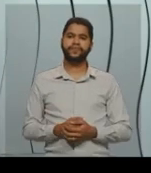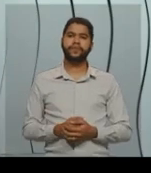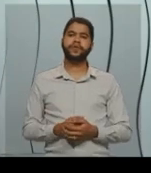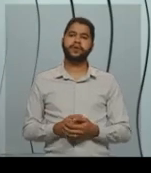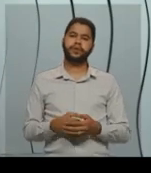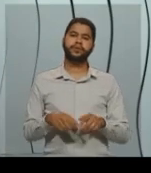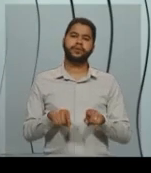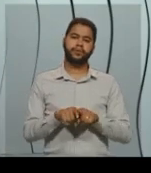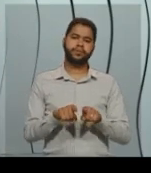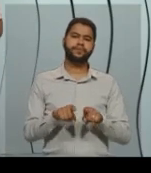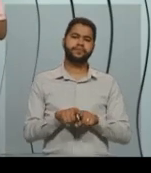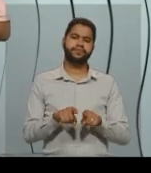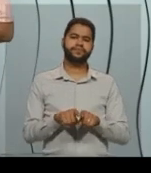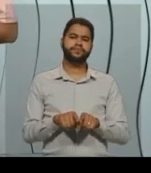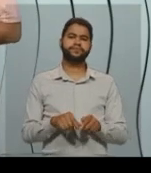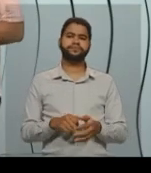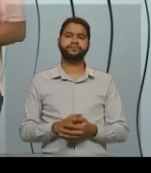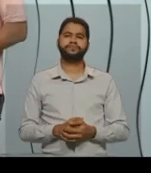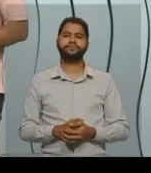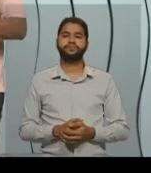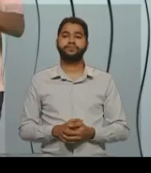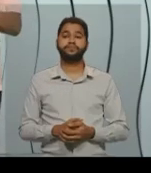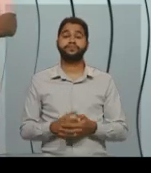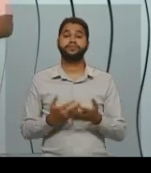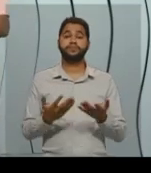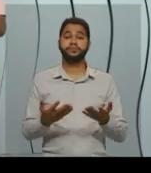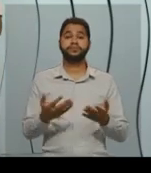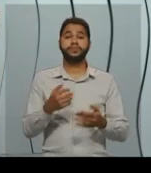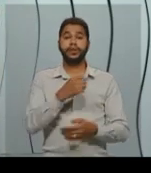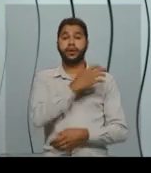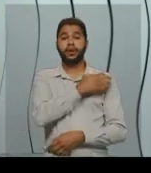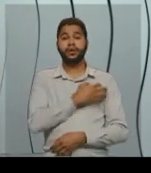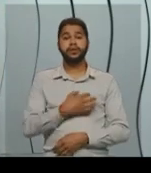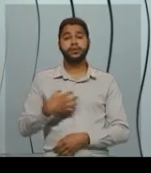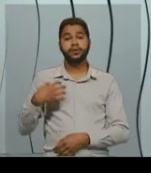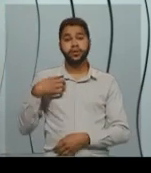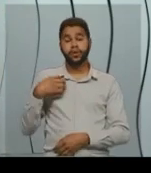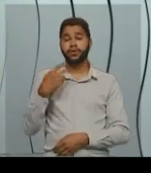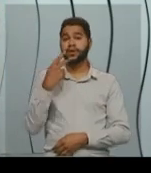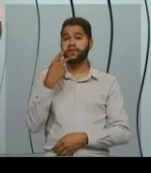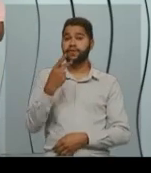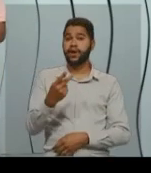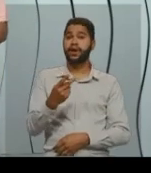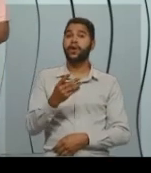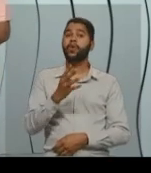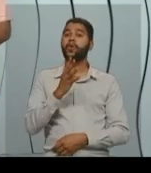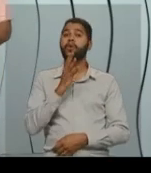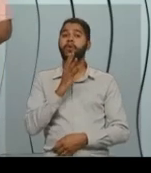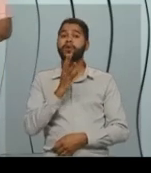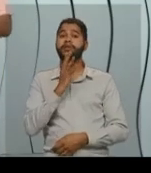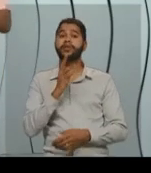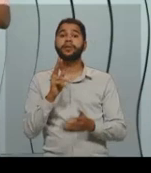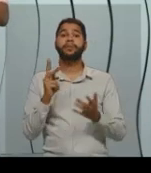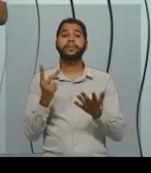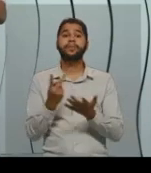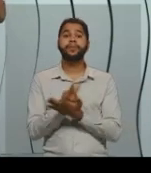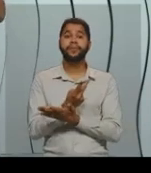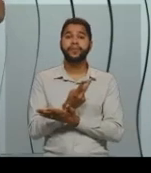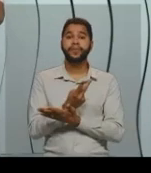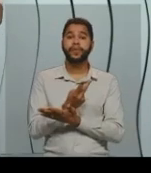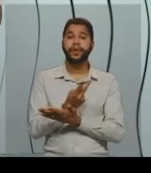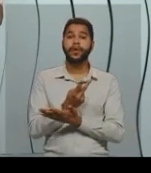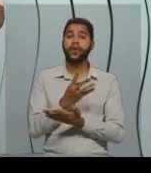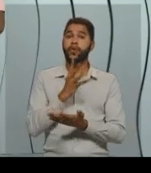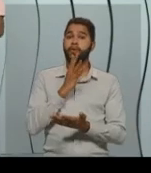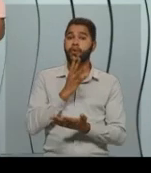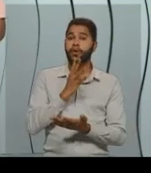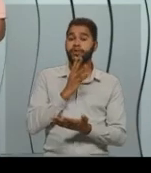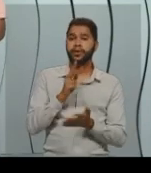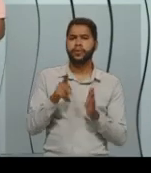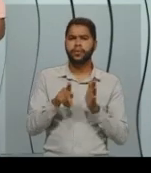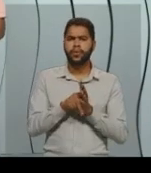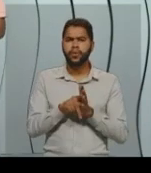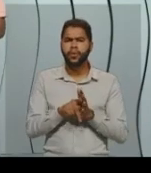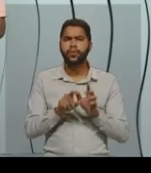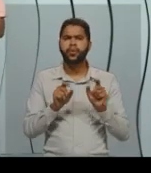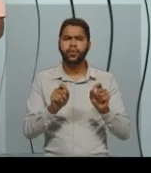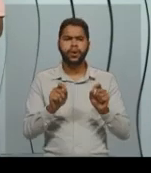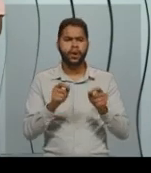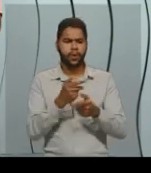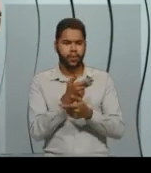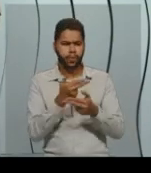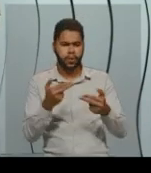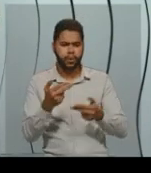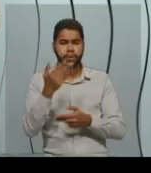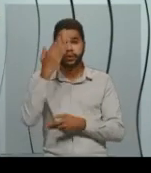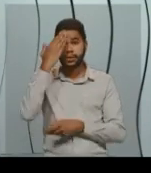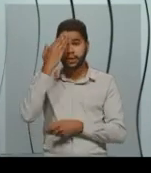que eu acabei de falar. Muito bem, Aristóteles ele fala que conhecer é conhecer as causas. E para conhecer a causa de alguma coisa, você